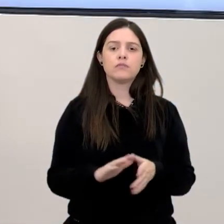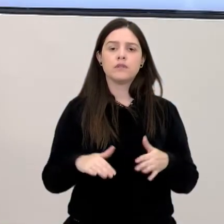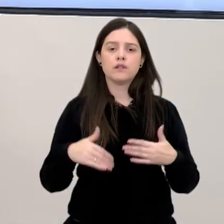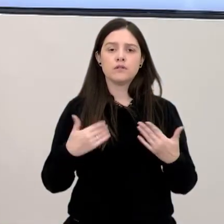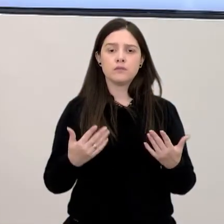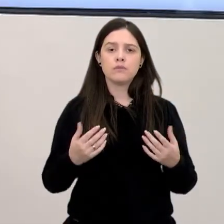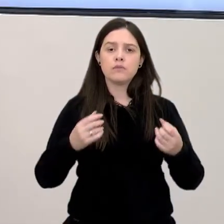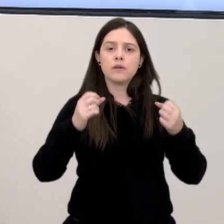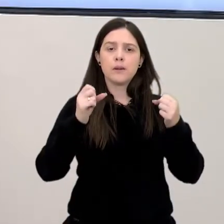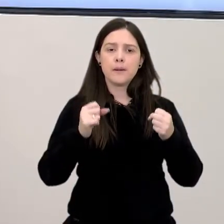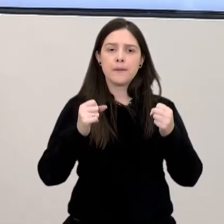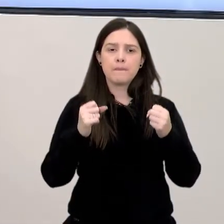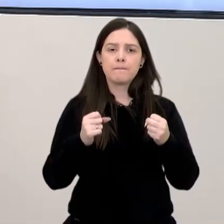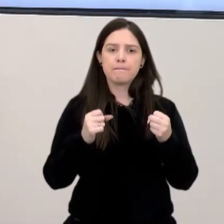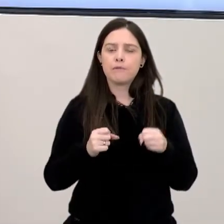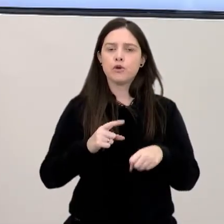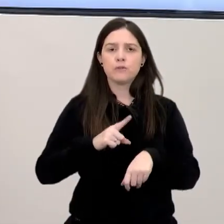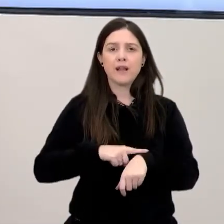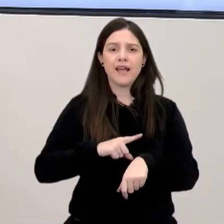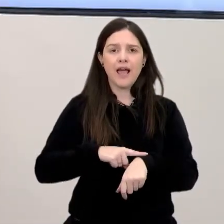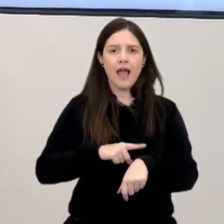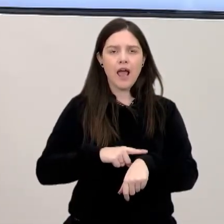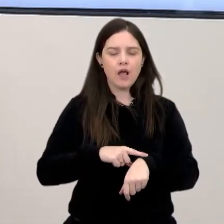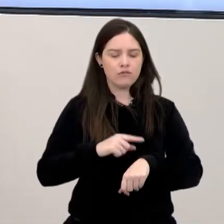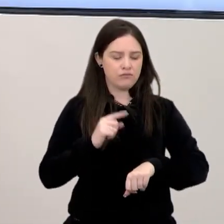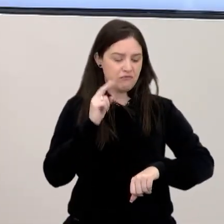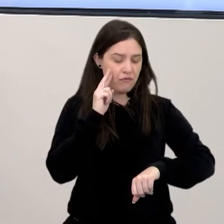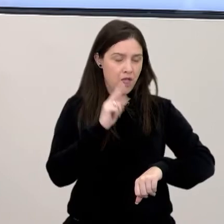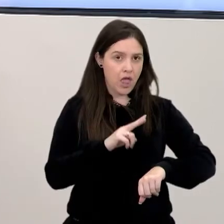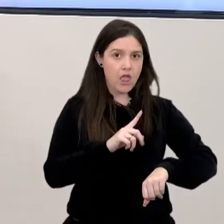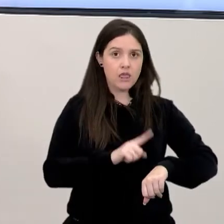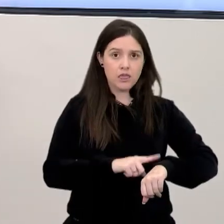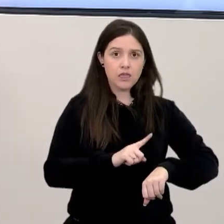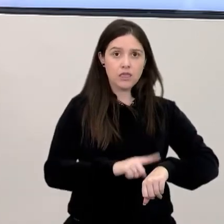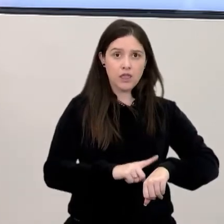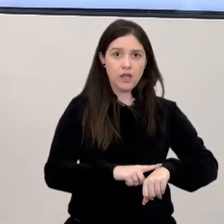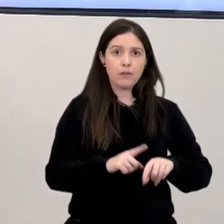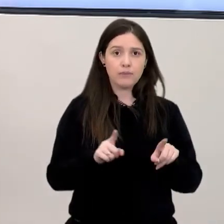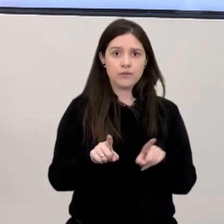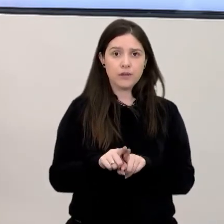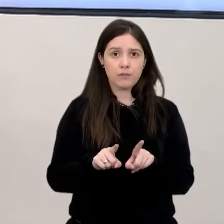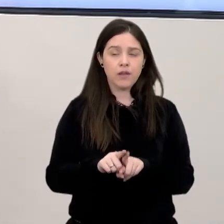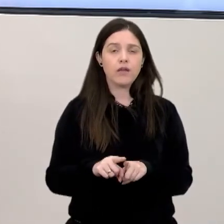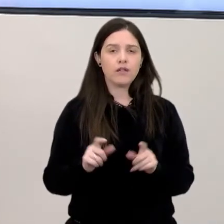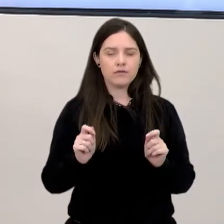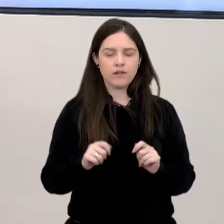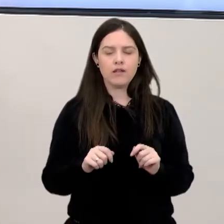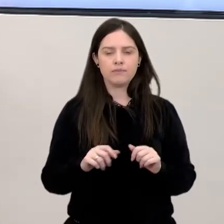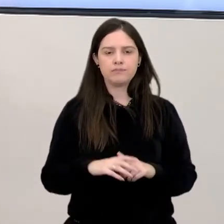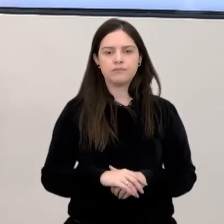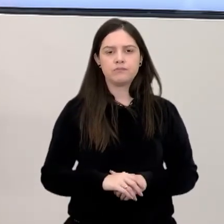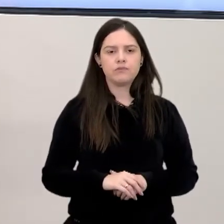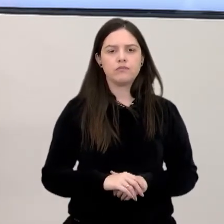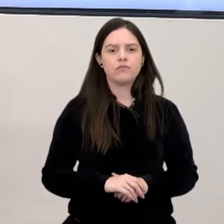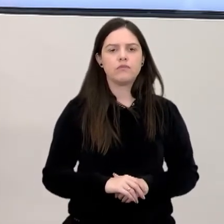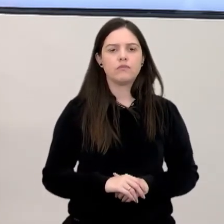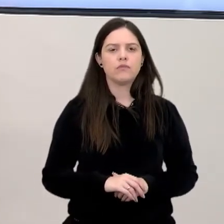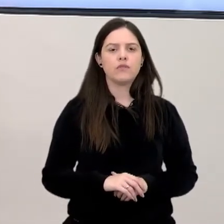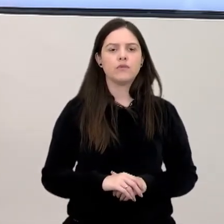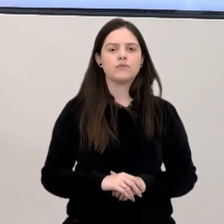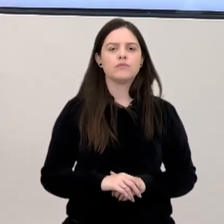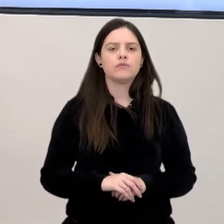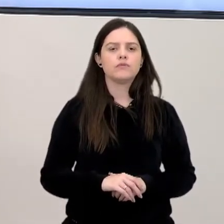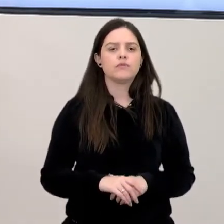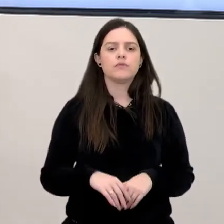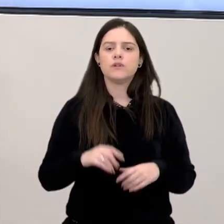você pode marcar o tempo a cada 5 minutos, né? Fazer uma tabela de tempo de a cada 5 minutos, a cada 10 minutos,